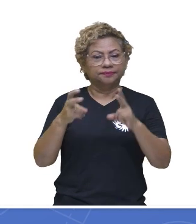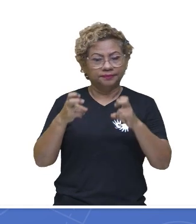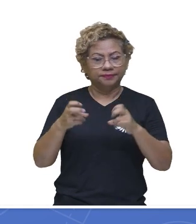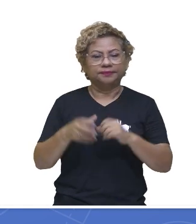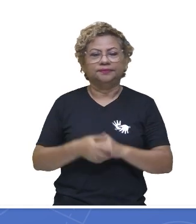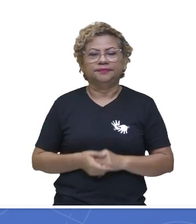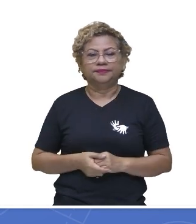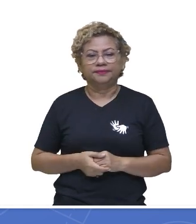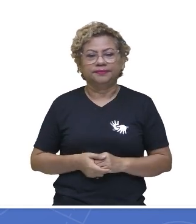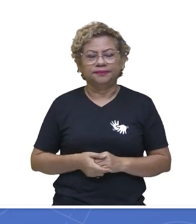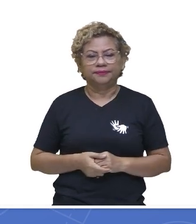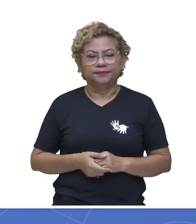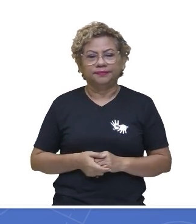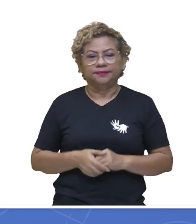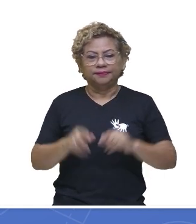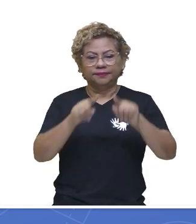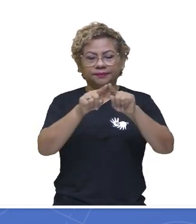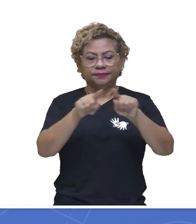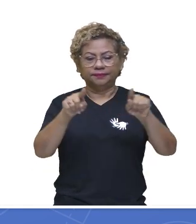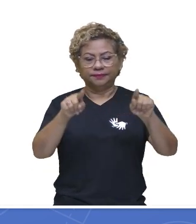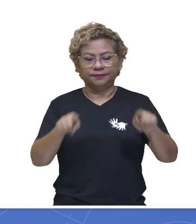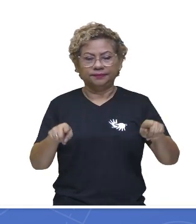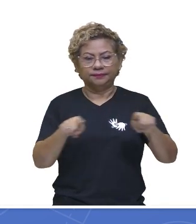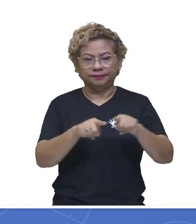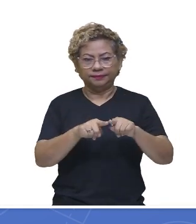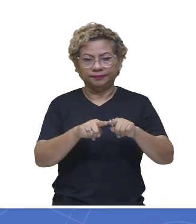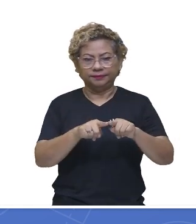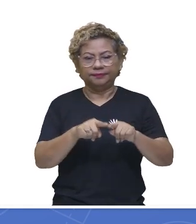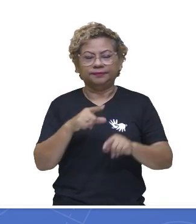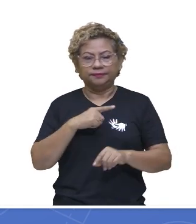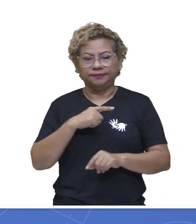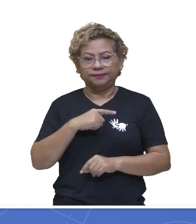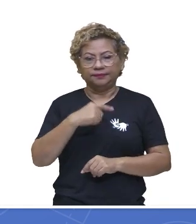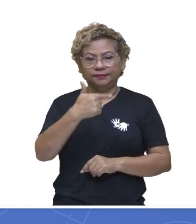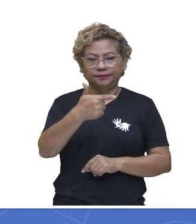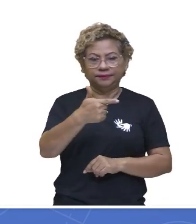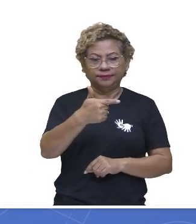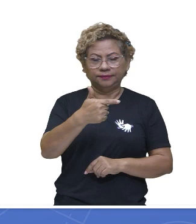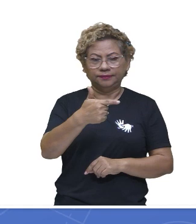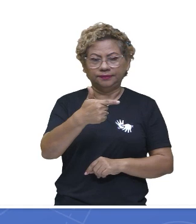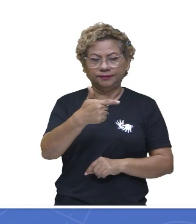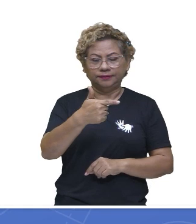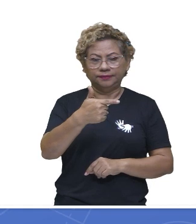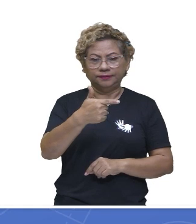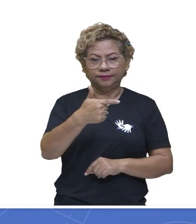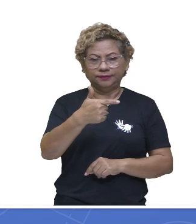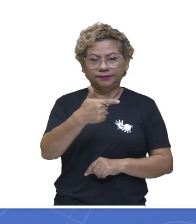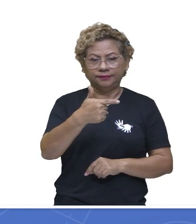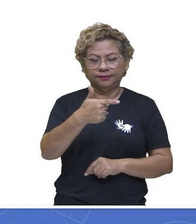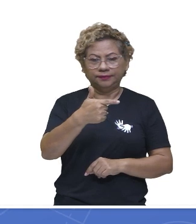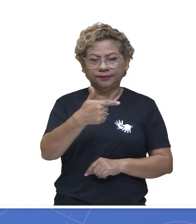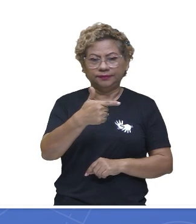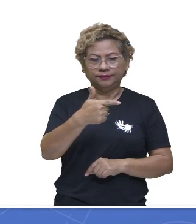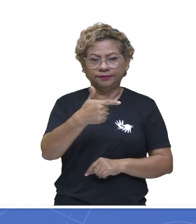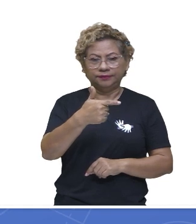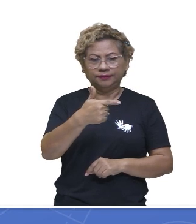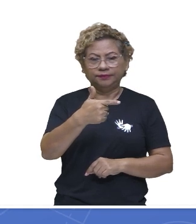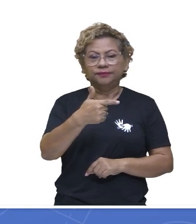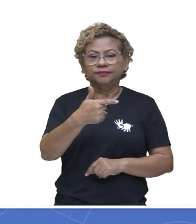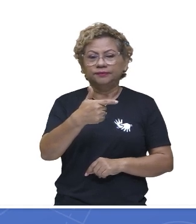matriz. Essa matriz ela tem duas linhas e três colunas. Tudo